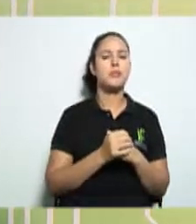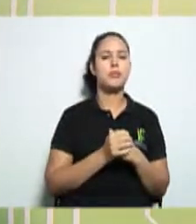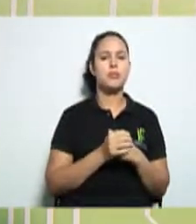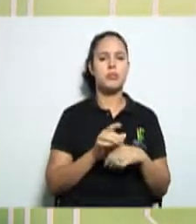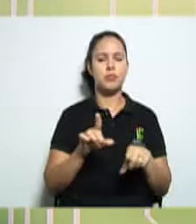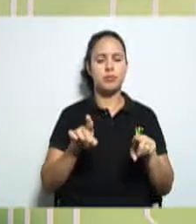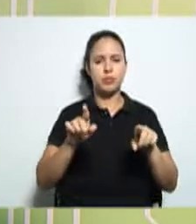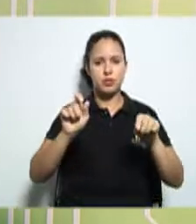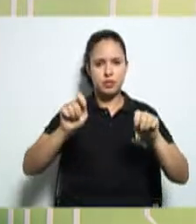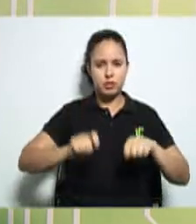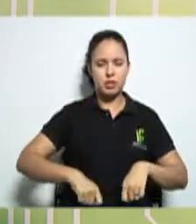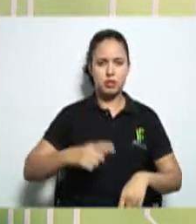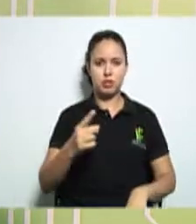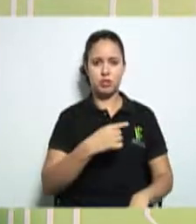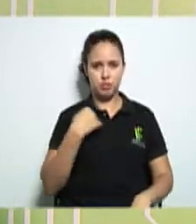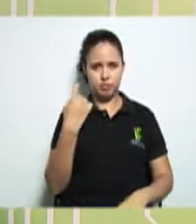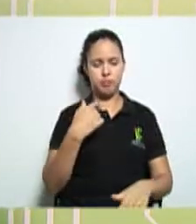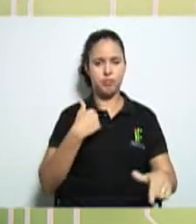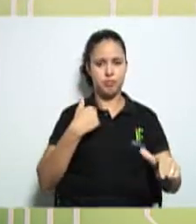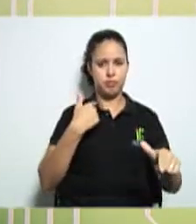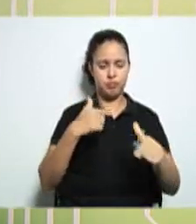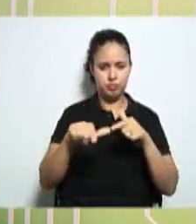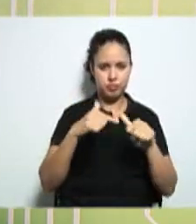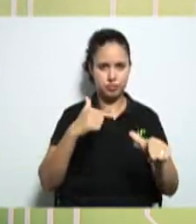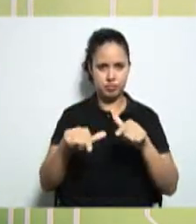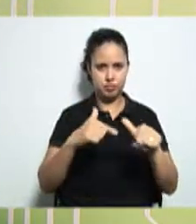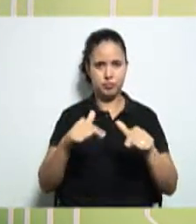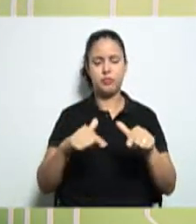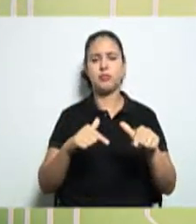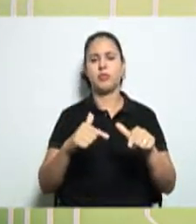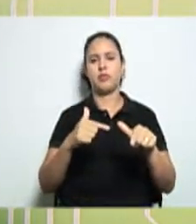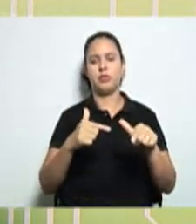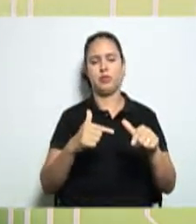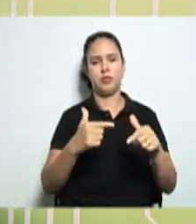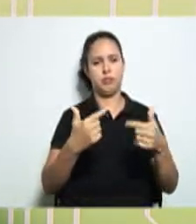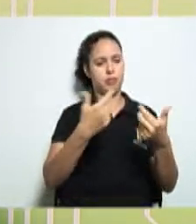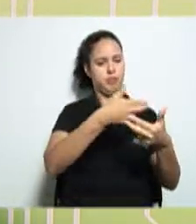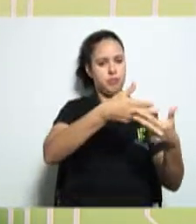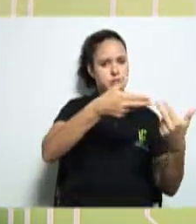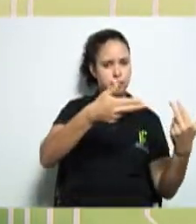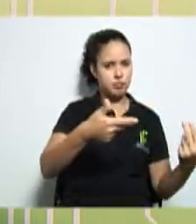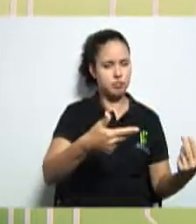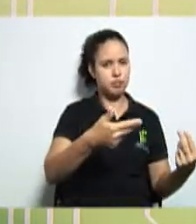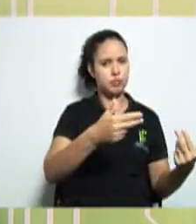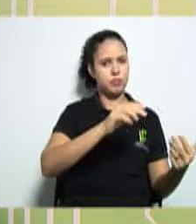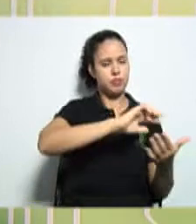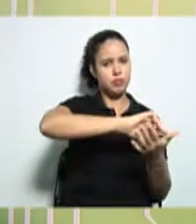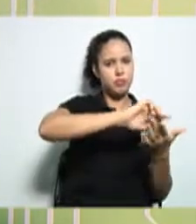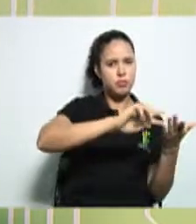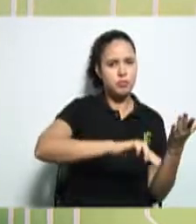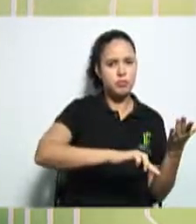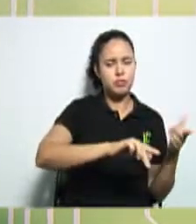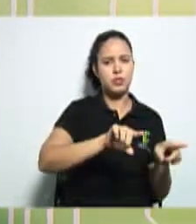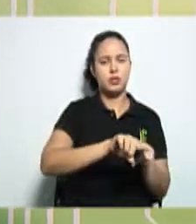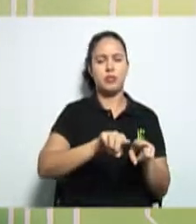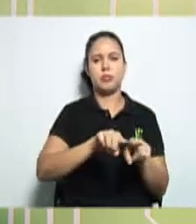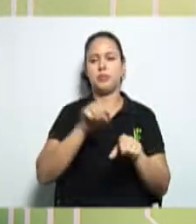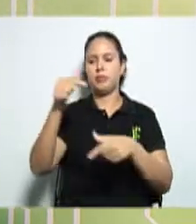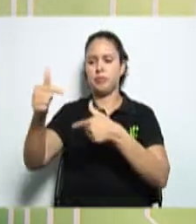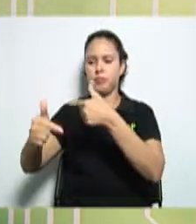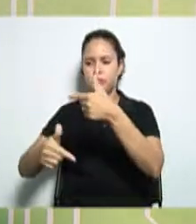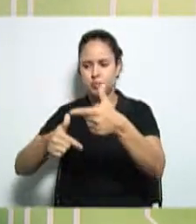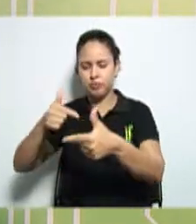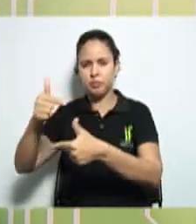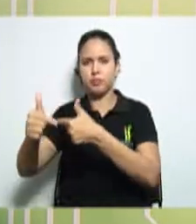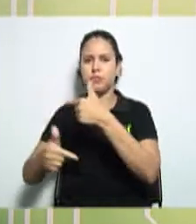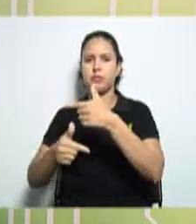tanto com serviços e produtos. Sempre quando eu trabalho com um produto, quando eu quero agregar valor, eu coloco um serviço, eu